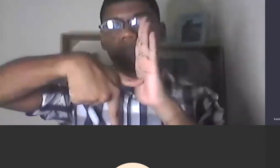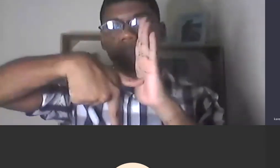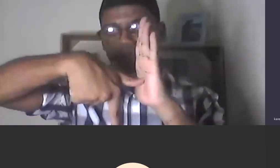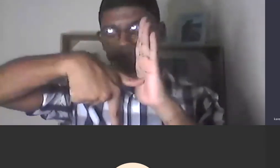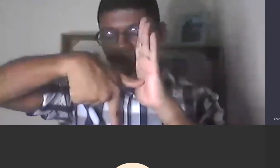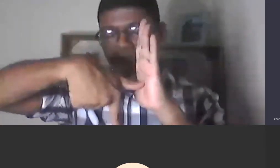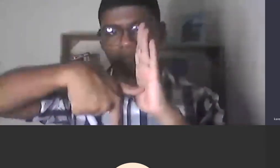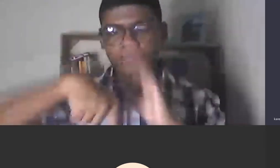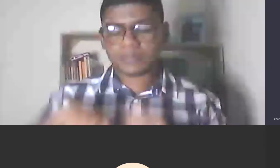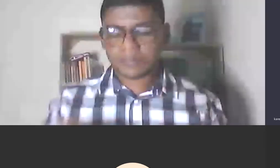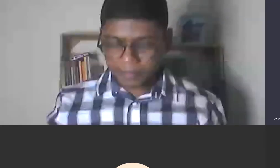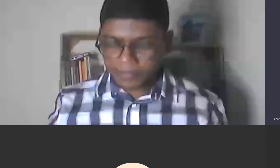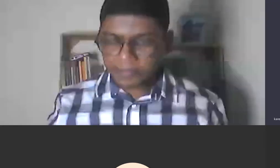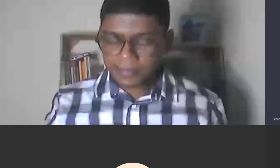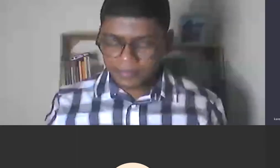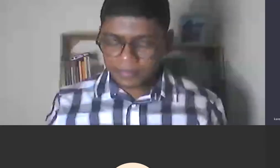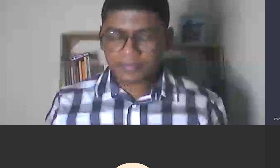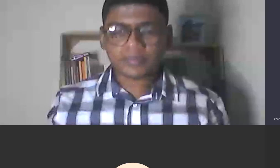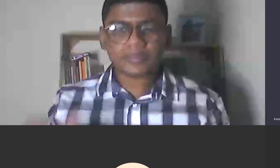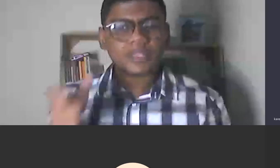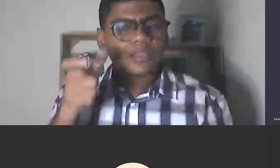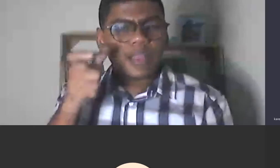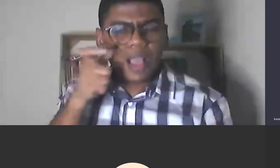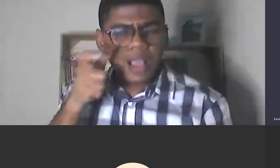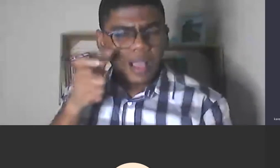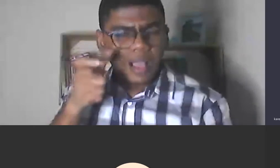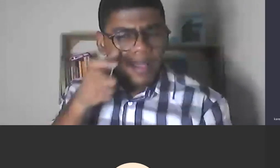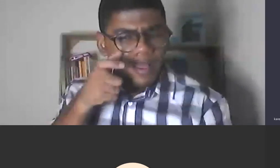Atrasar. Atrasar.